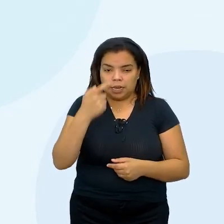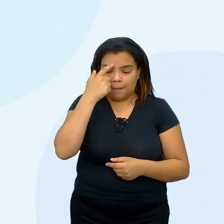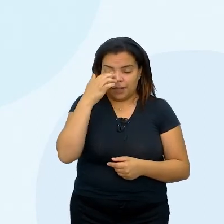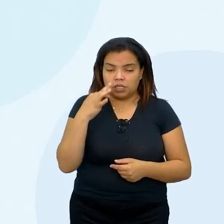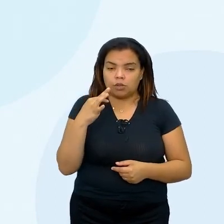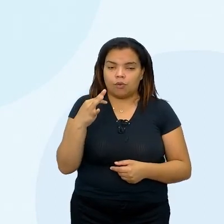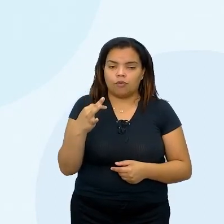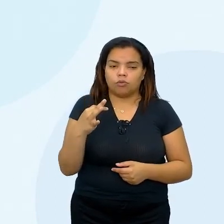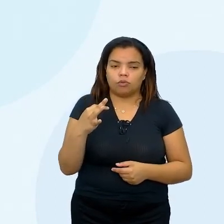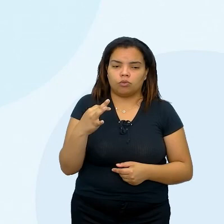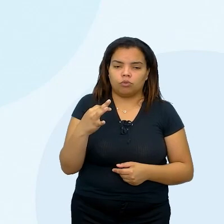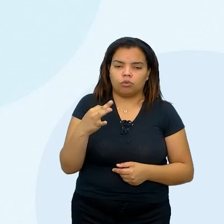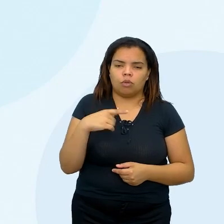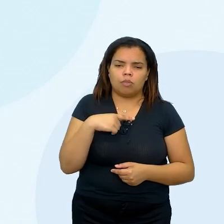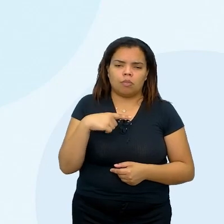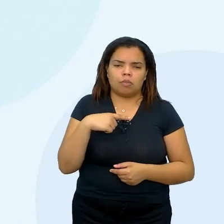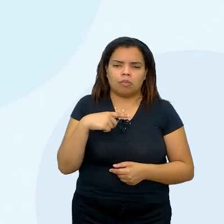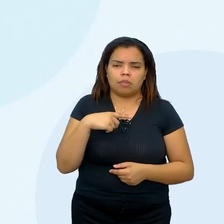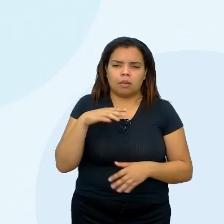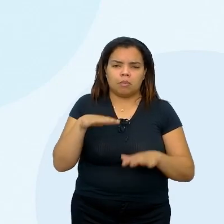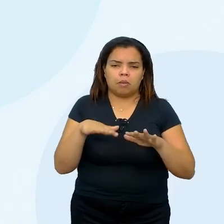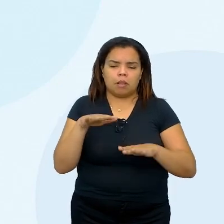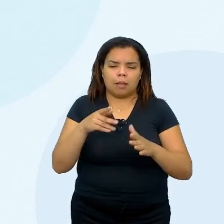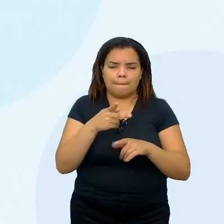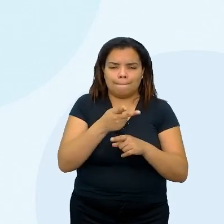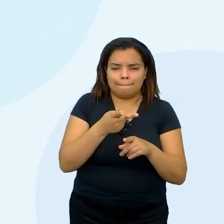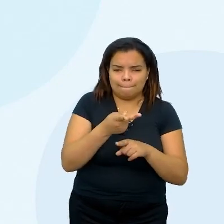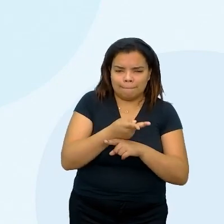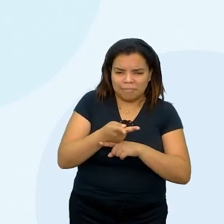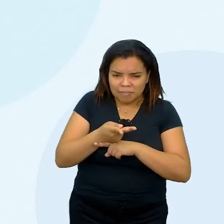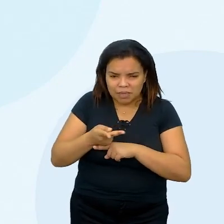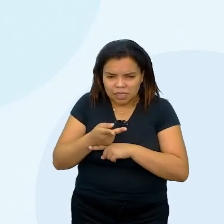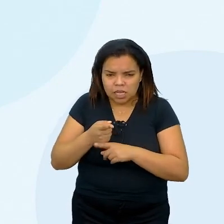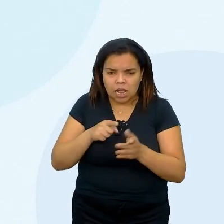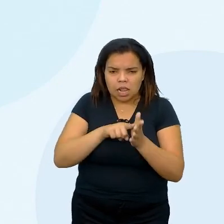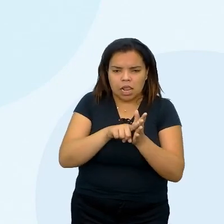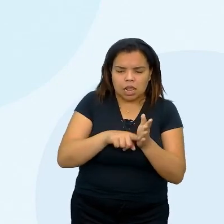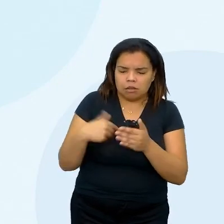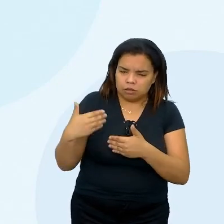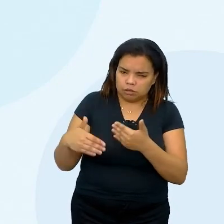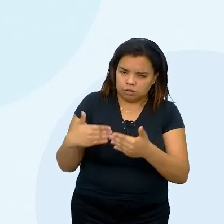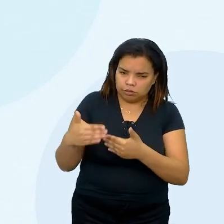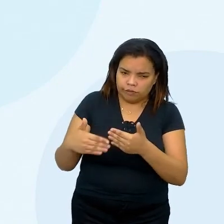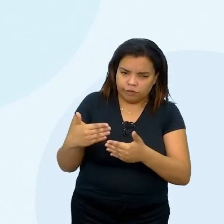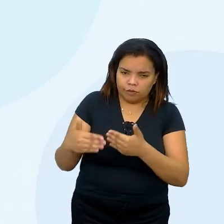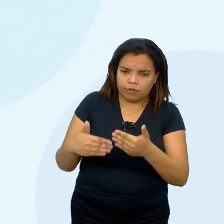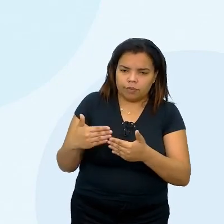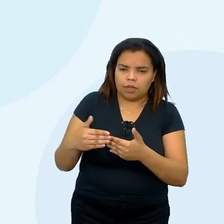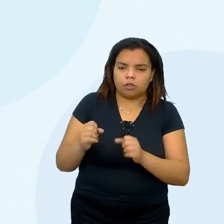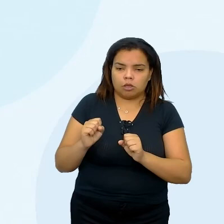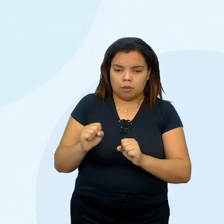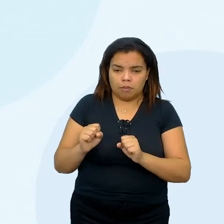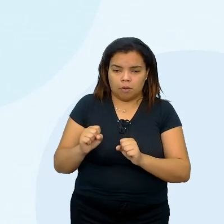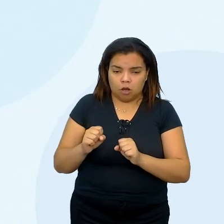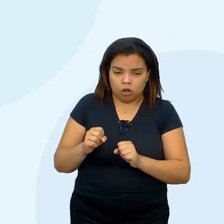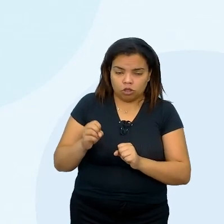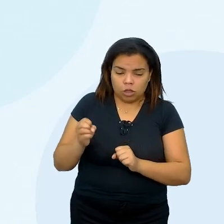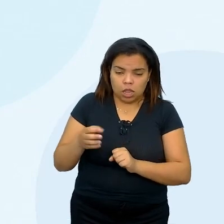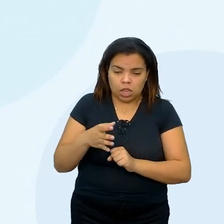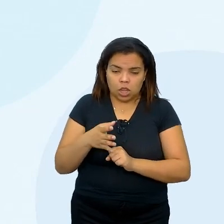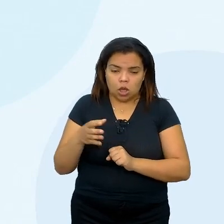futuro. Existem aí, né, algumas pesquisas e desenvolvimentos com células-tronco que podem originar novos